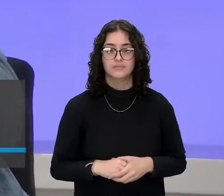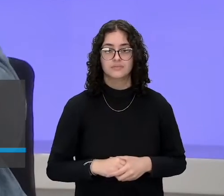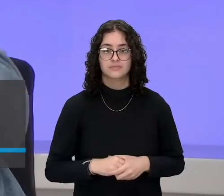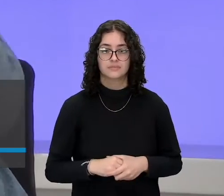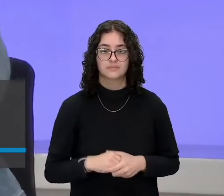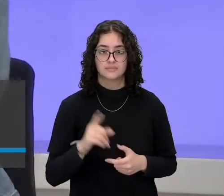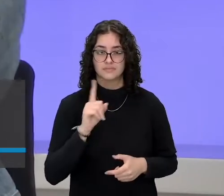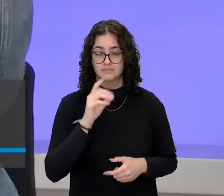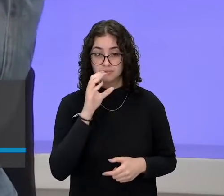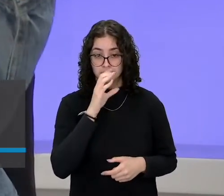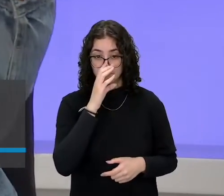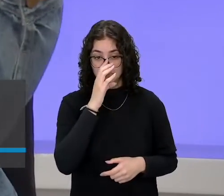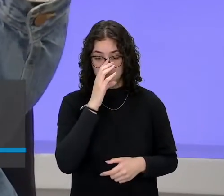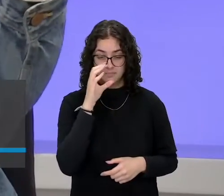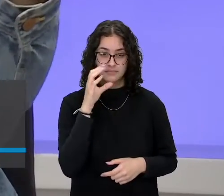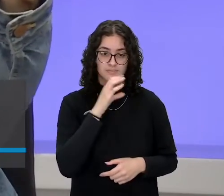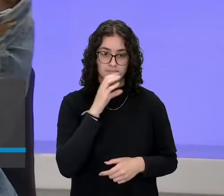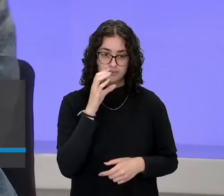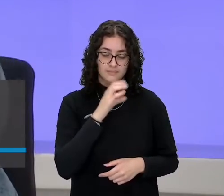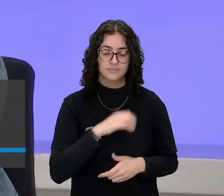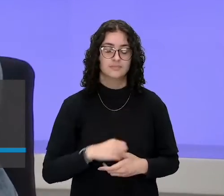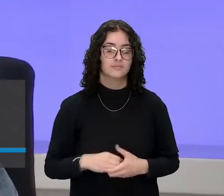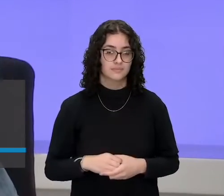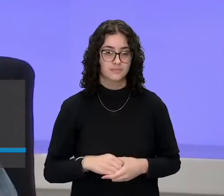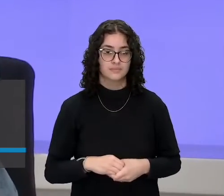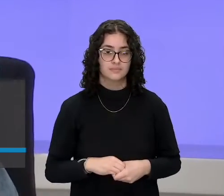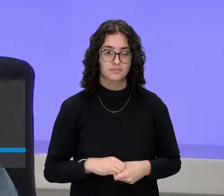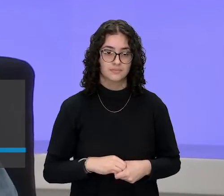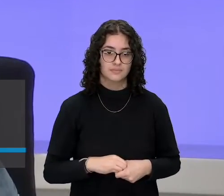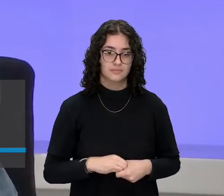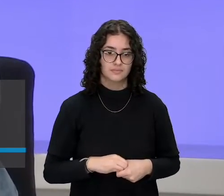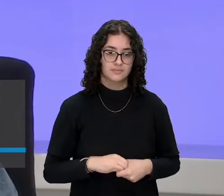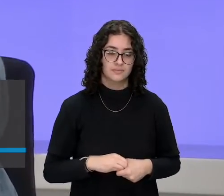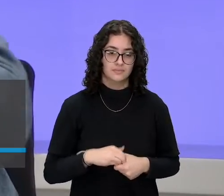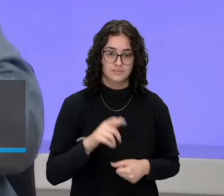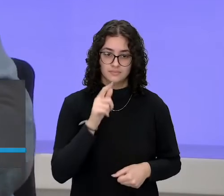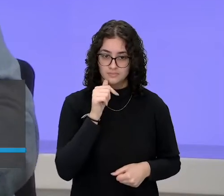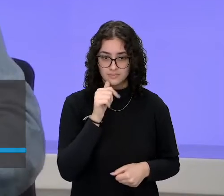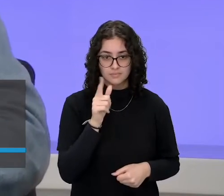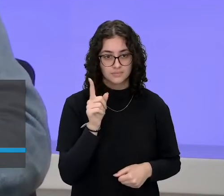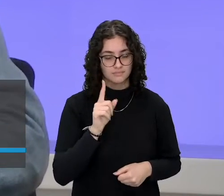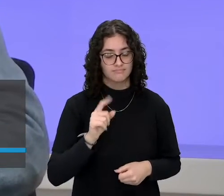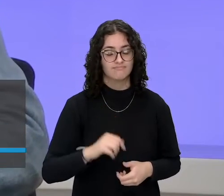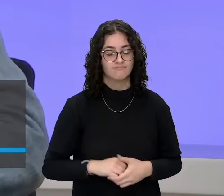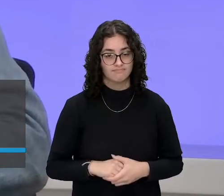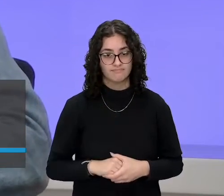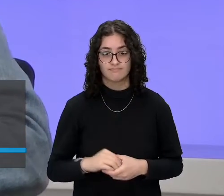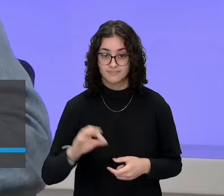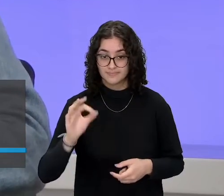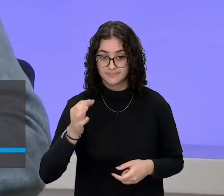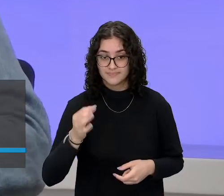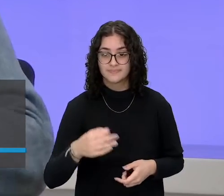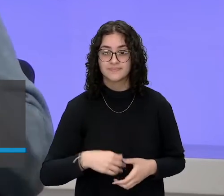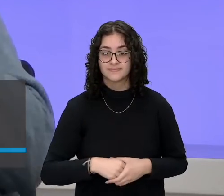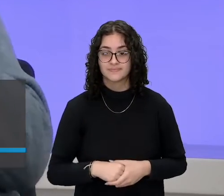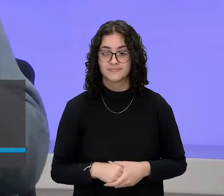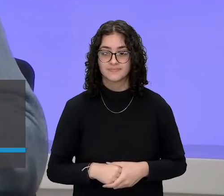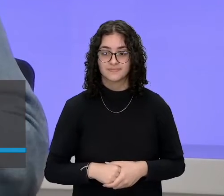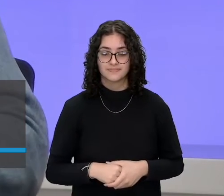não é quentinha. O vapor de água é quente, claro, mas a água é bem geladinha, tá certo?